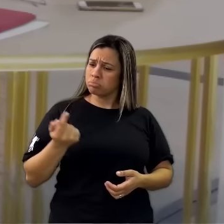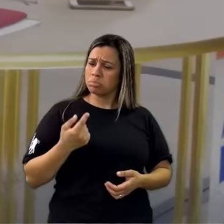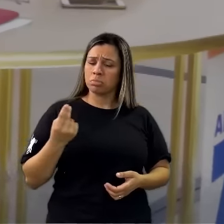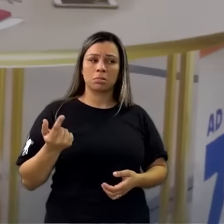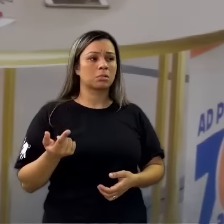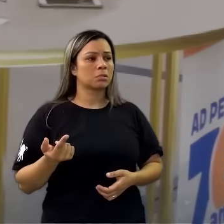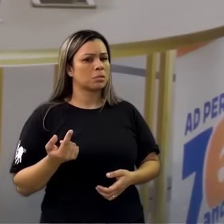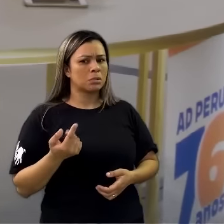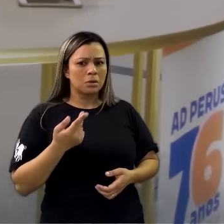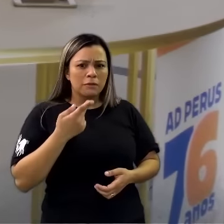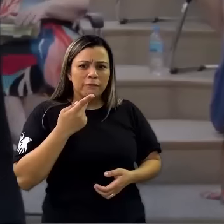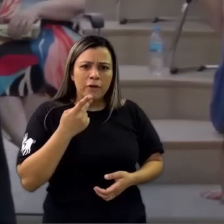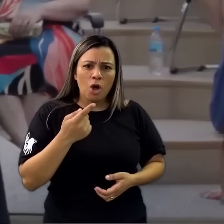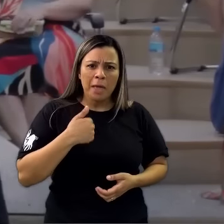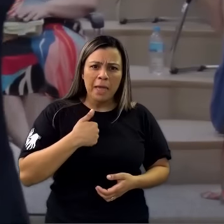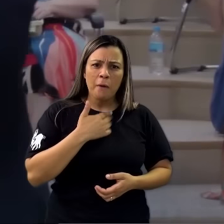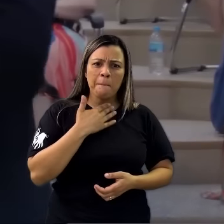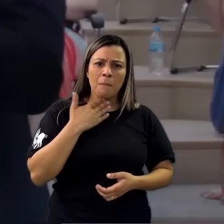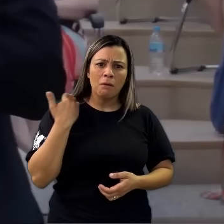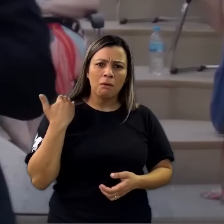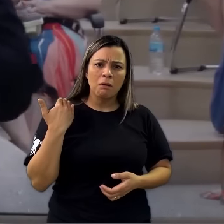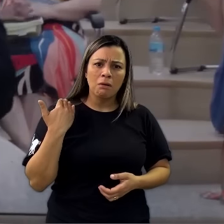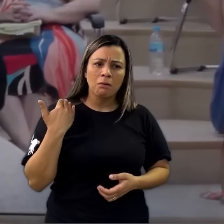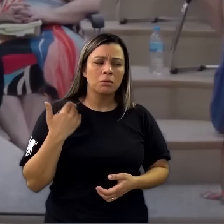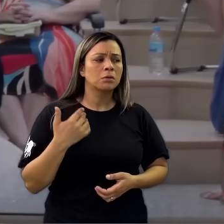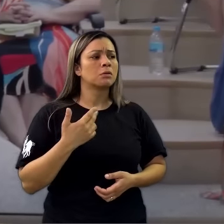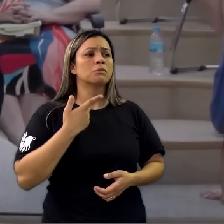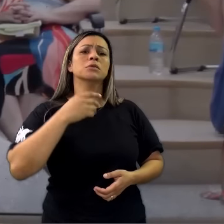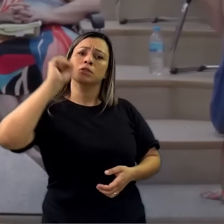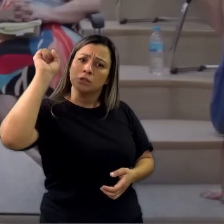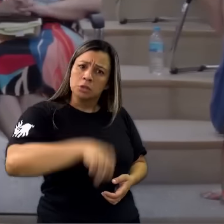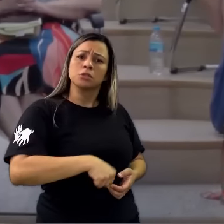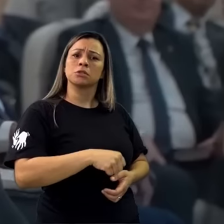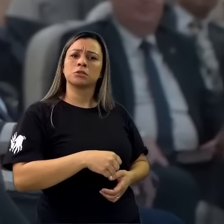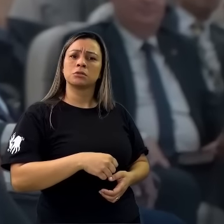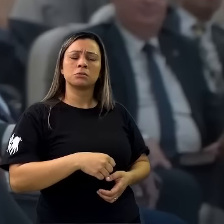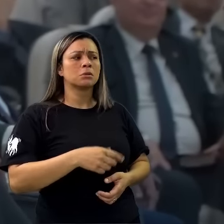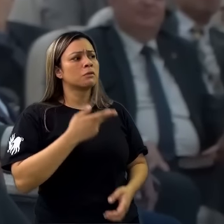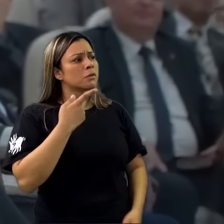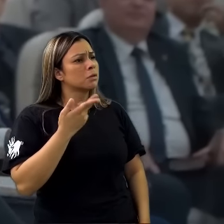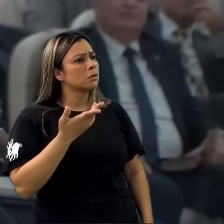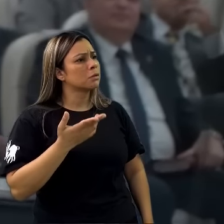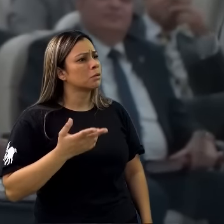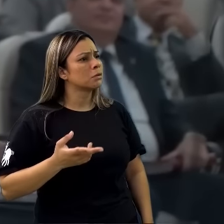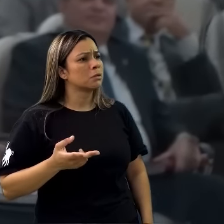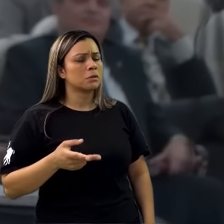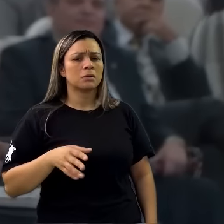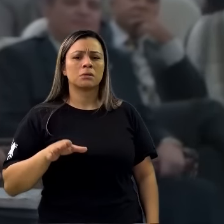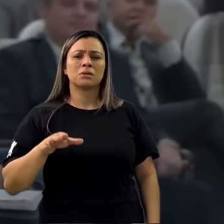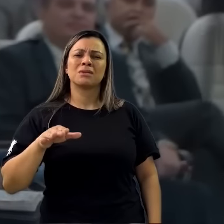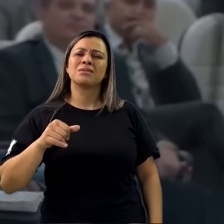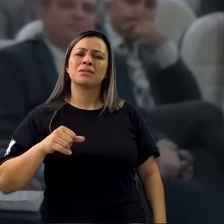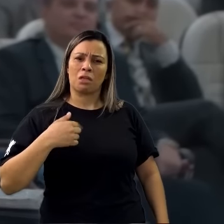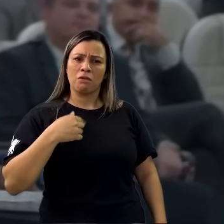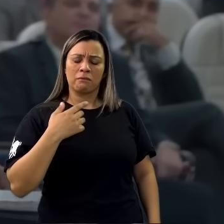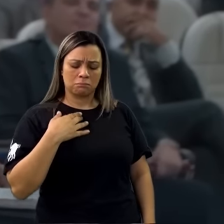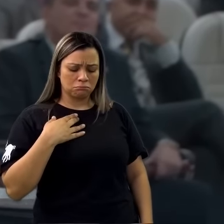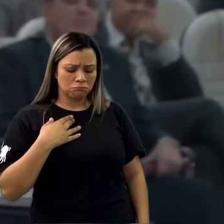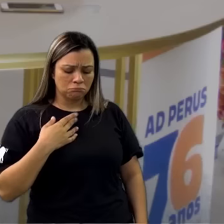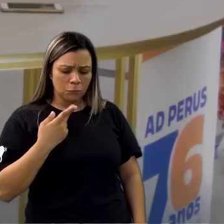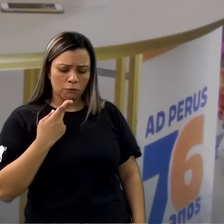falei ele falou que eu morrer falou ele falou Inclusive eu falei do Senhor que ele disse eu falei do Senhor eu falei para minha esposa sabe porque Jesus levou Aquele Moço tão novo